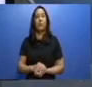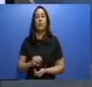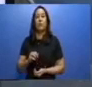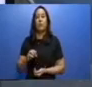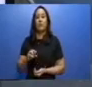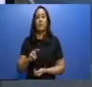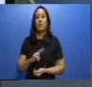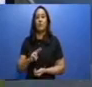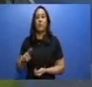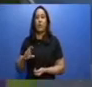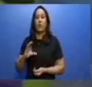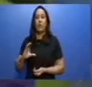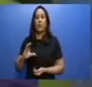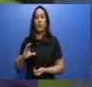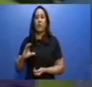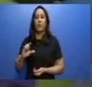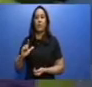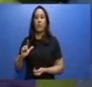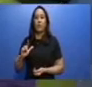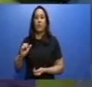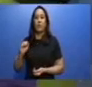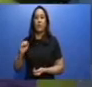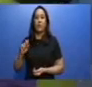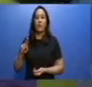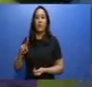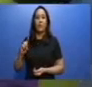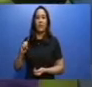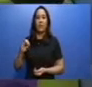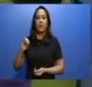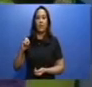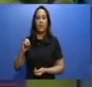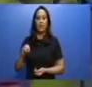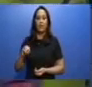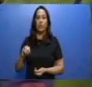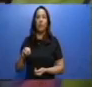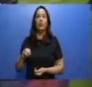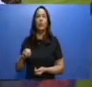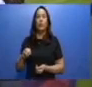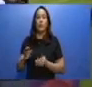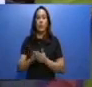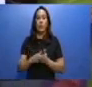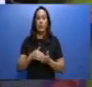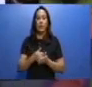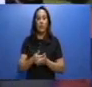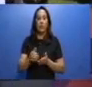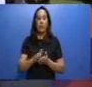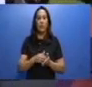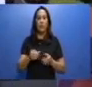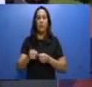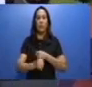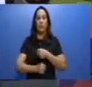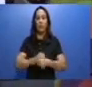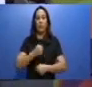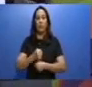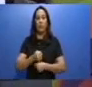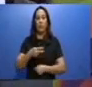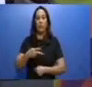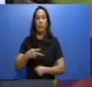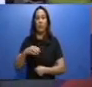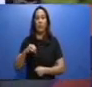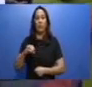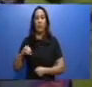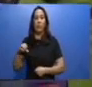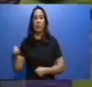José Tosi. Essa obra ela foi pintada no ano 2000, olha aqui. A professora colocou ela maior aqui para a gente